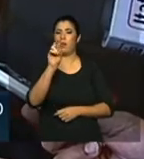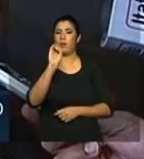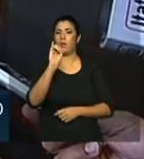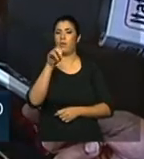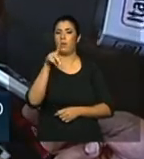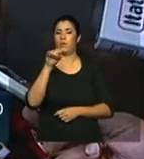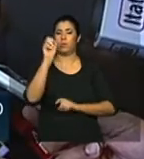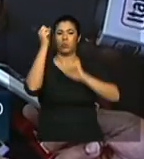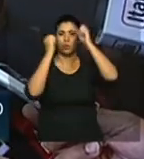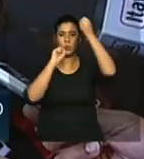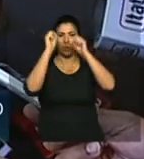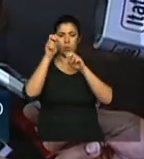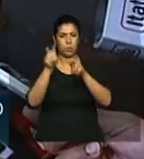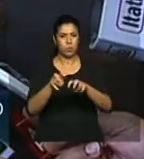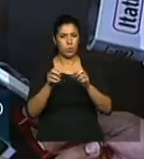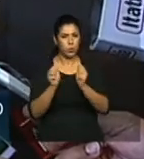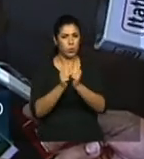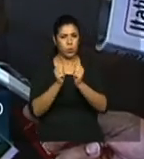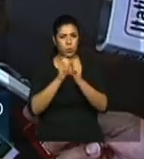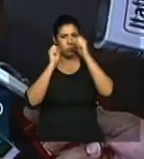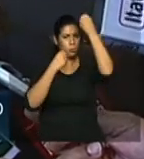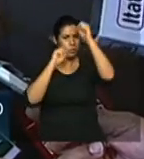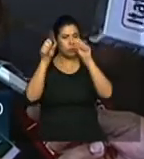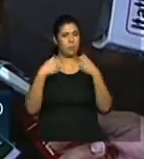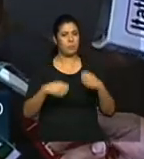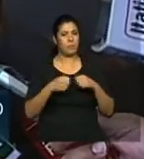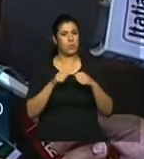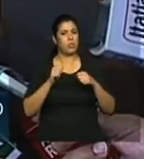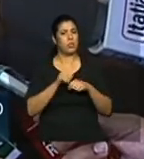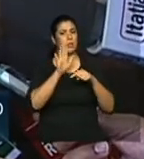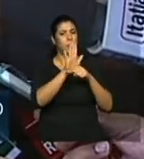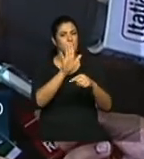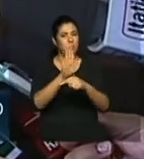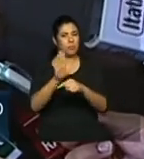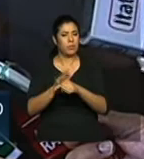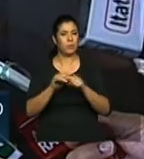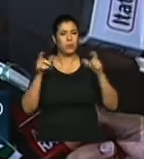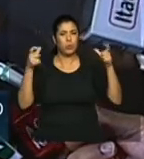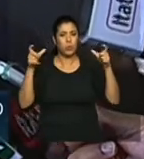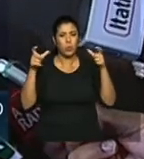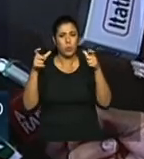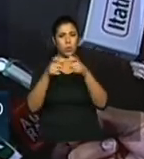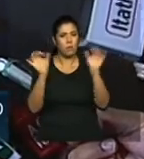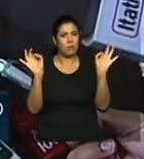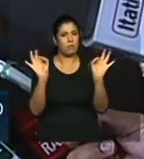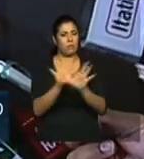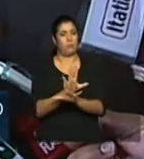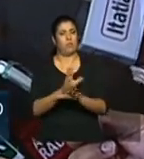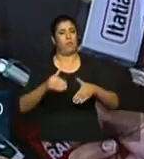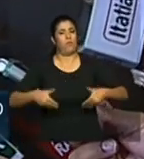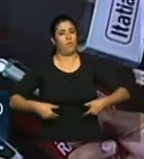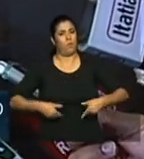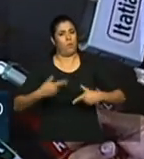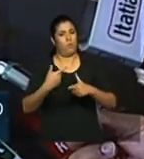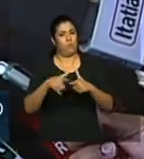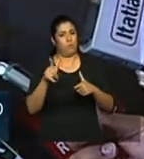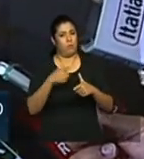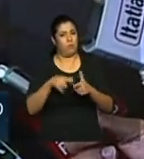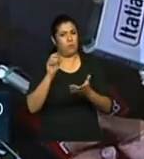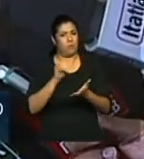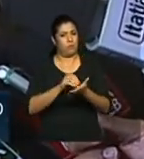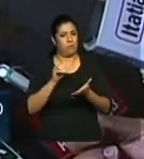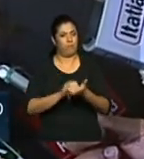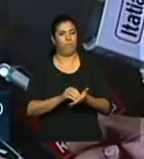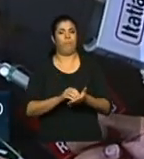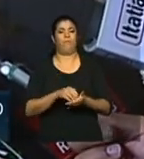é contribuir para erradicar definitivamente a fome, a desnutrição no Brasil, para que o país